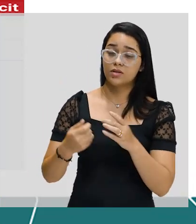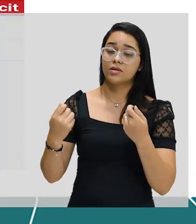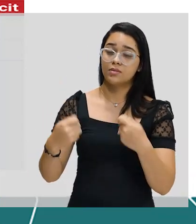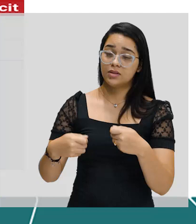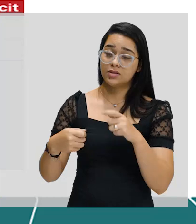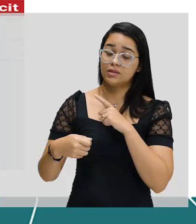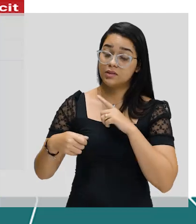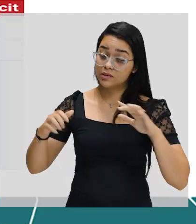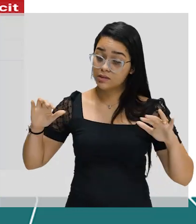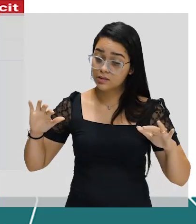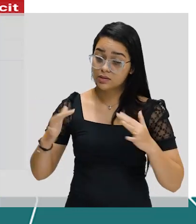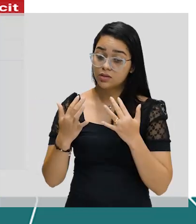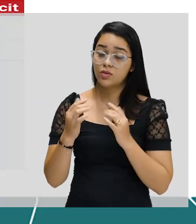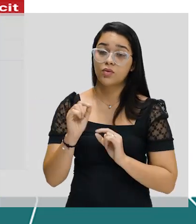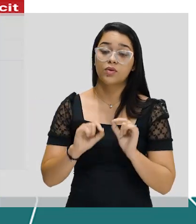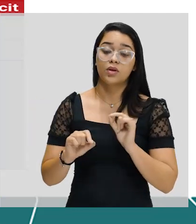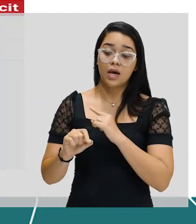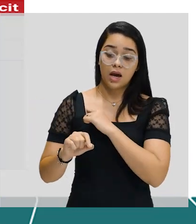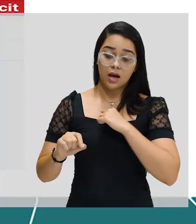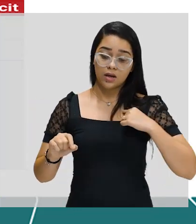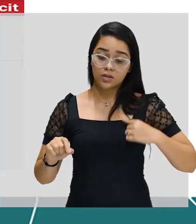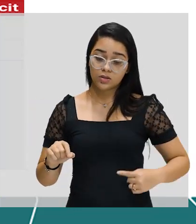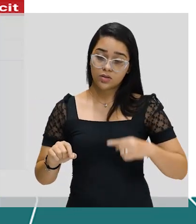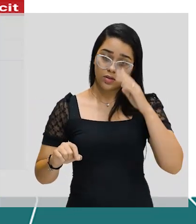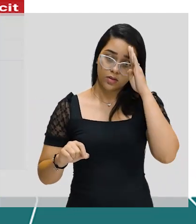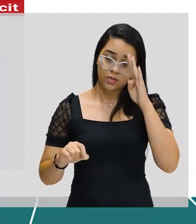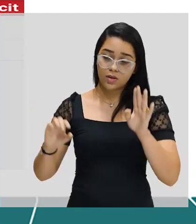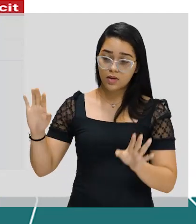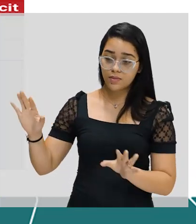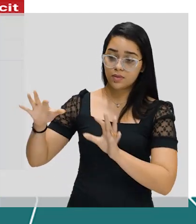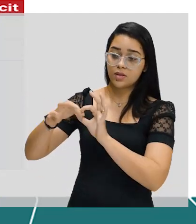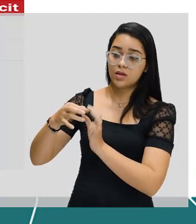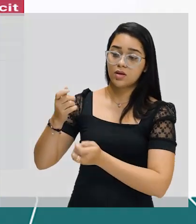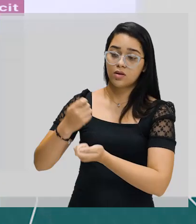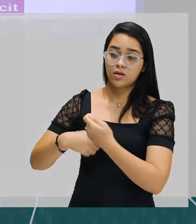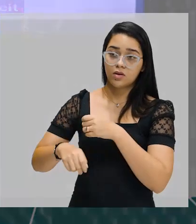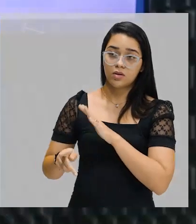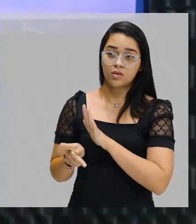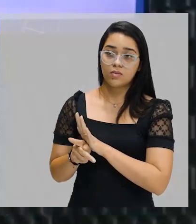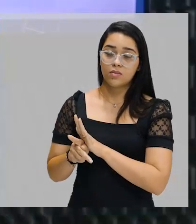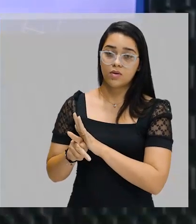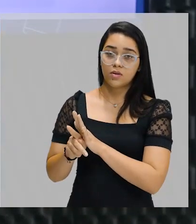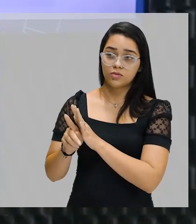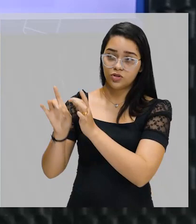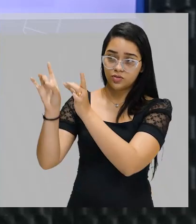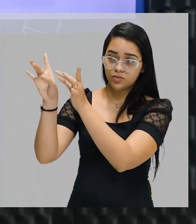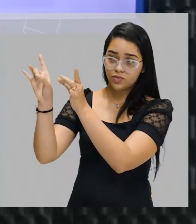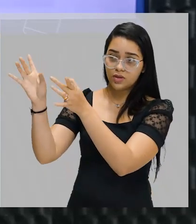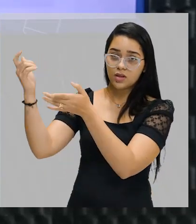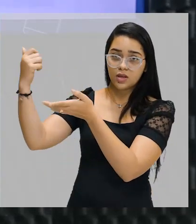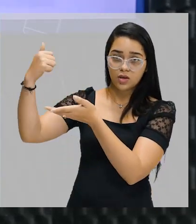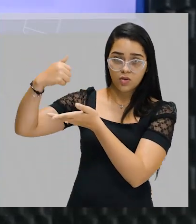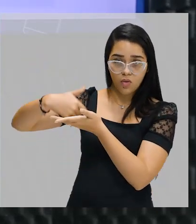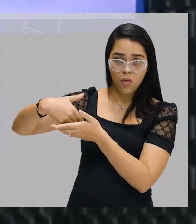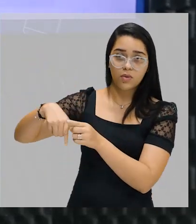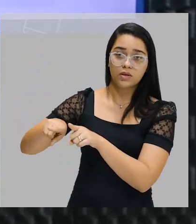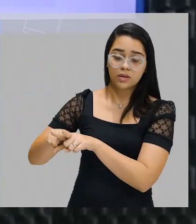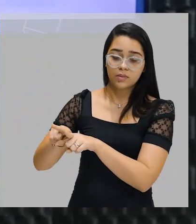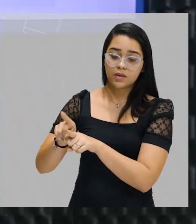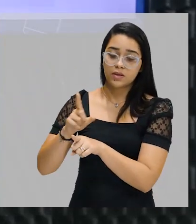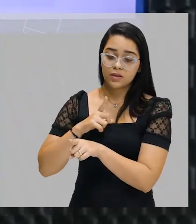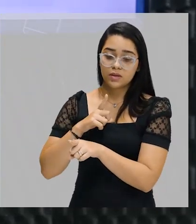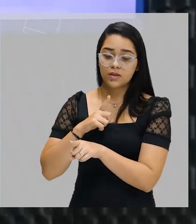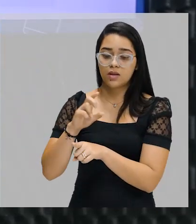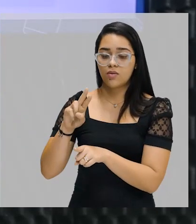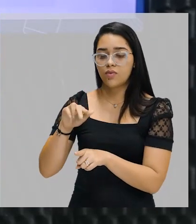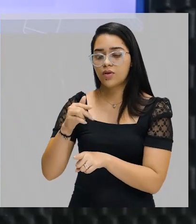ter muito atento a isso, que hoje a China é o nosso principal parceiro econômico a nível de exportação e importação, e segundo ali tu tem a